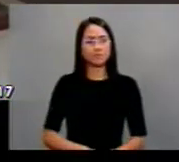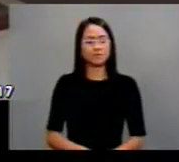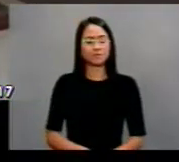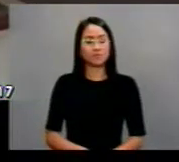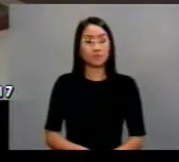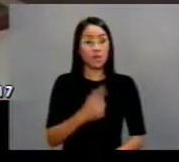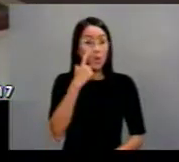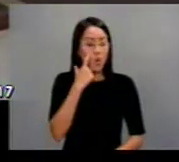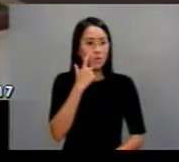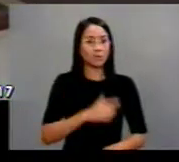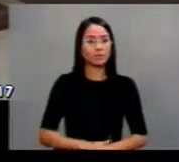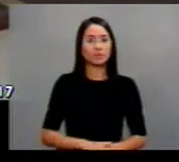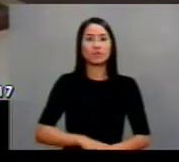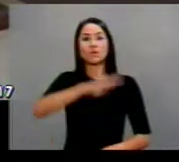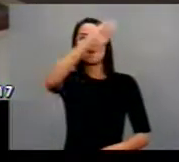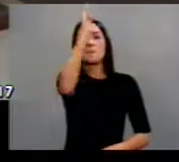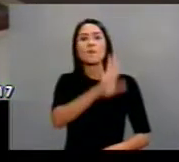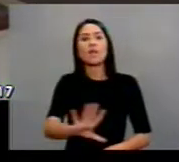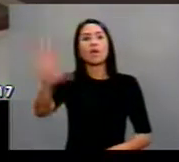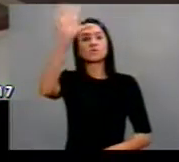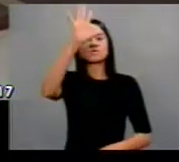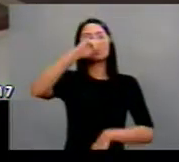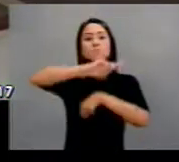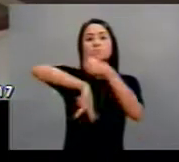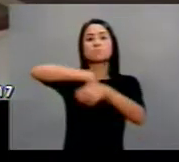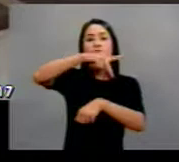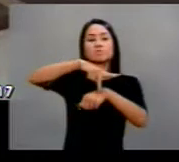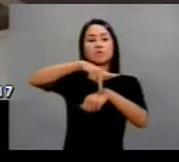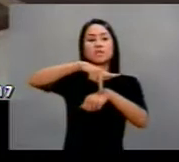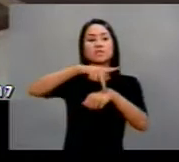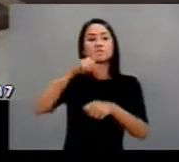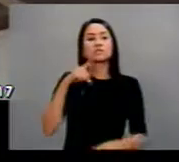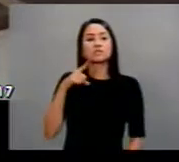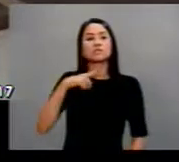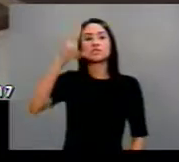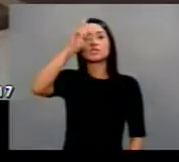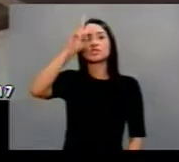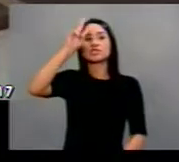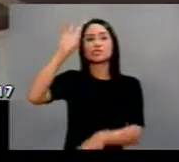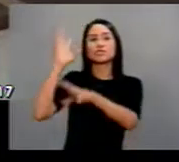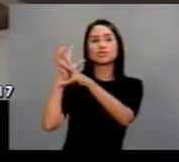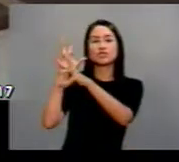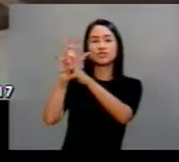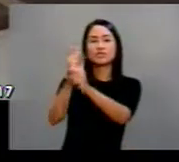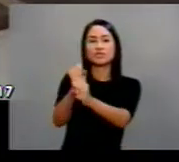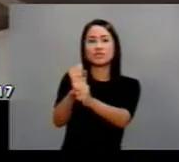Brasil é um dos países com uma história